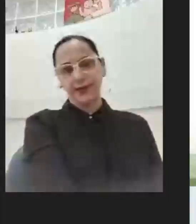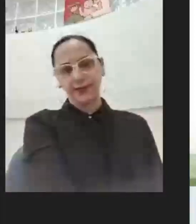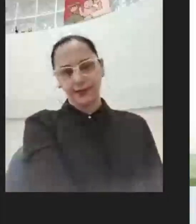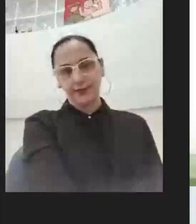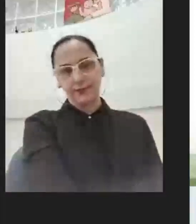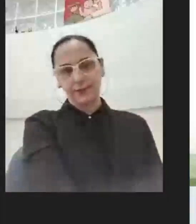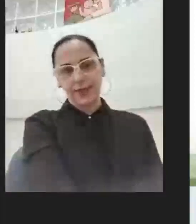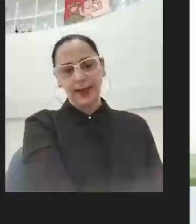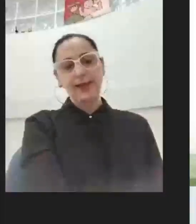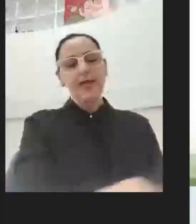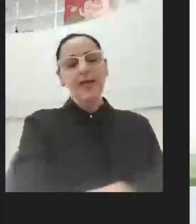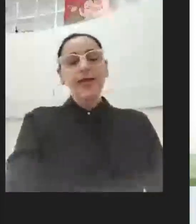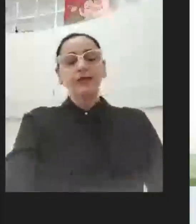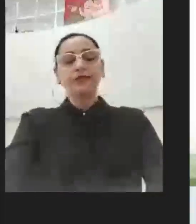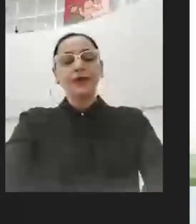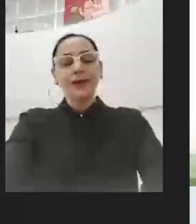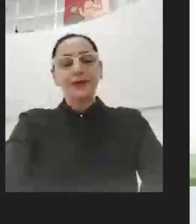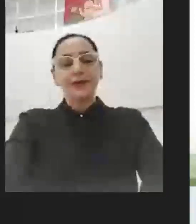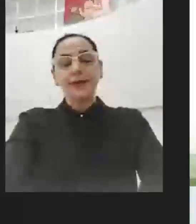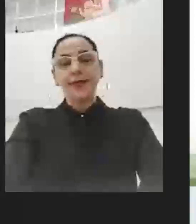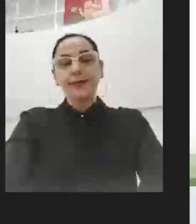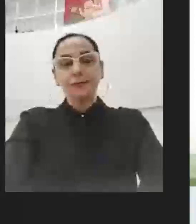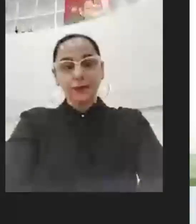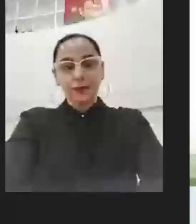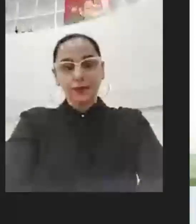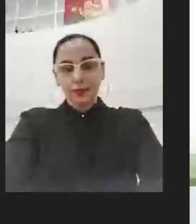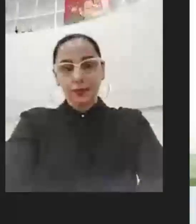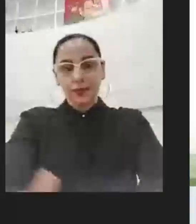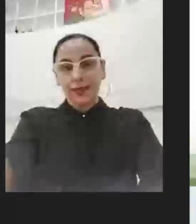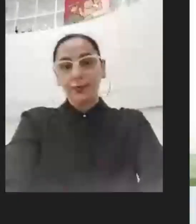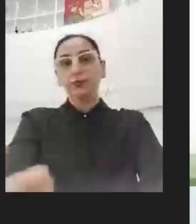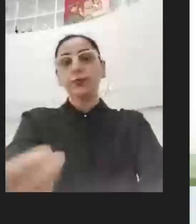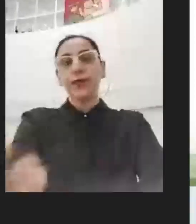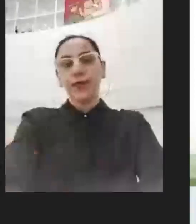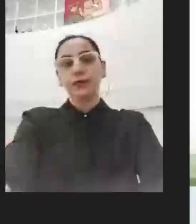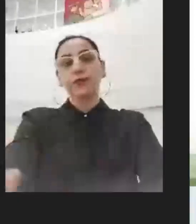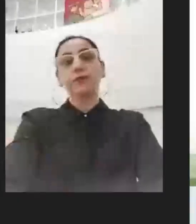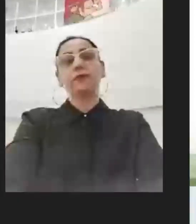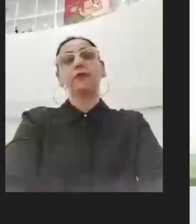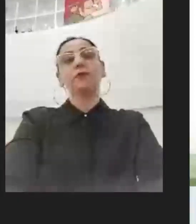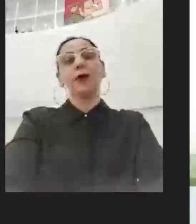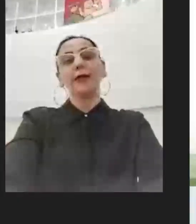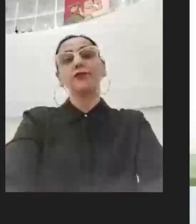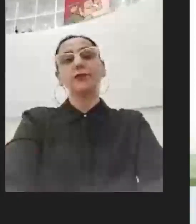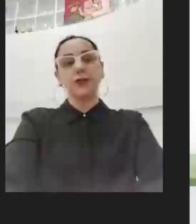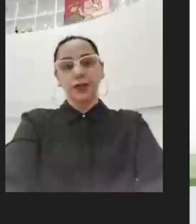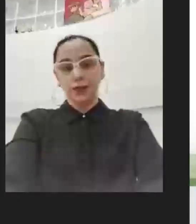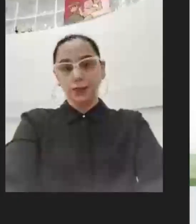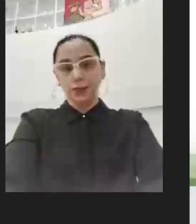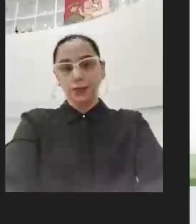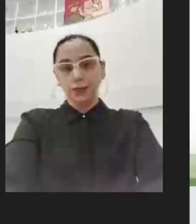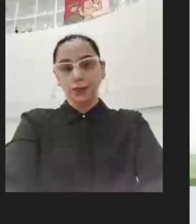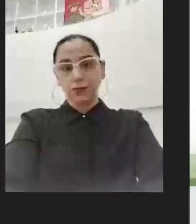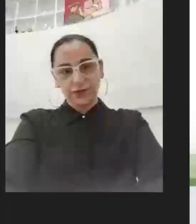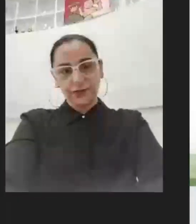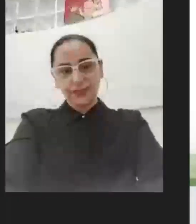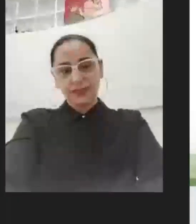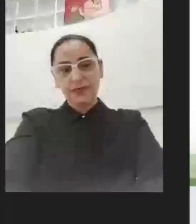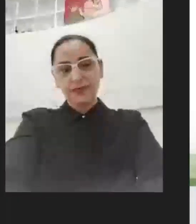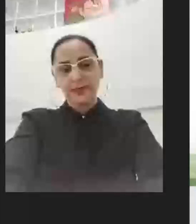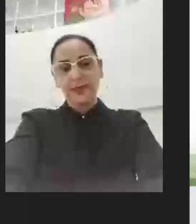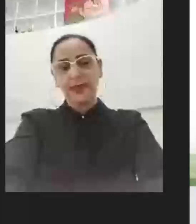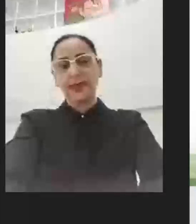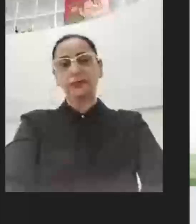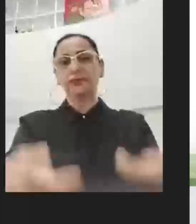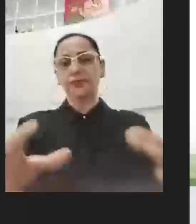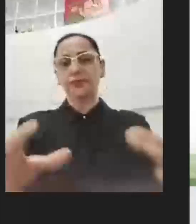da própria vaca ali, tá? Já na idade bem antiga, as mulheres que tinham mais dinheiro, isso me chamou